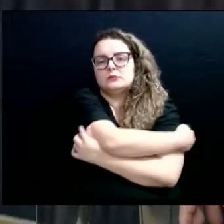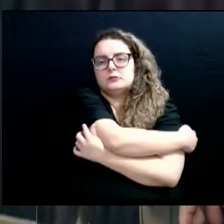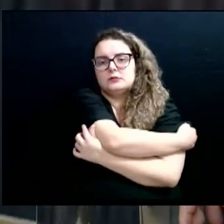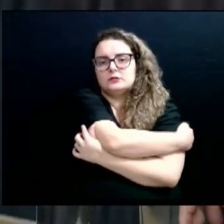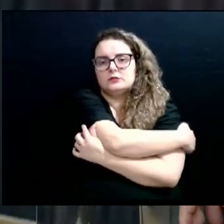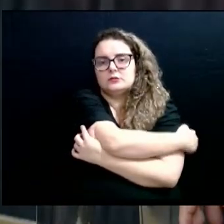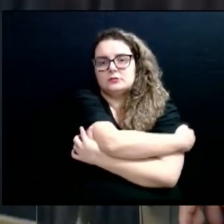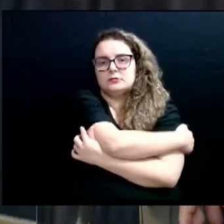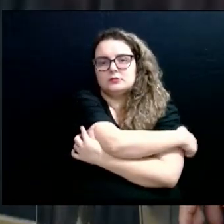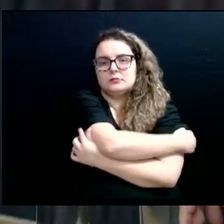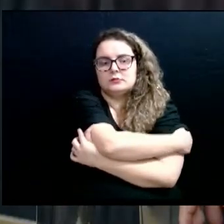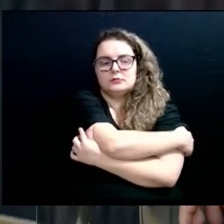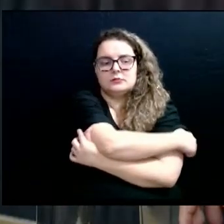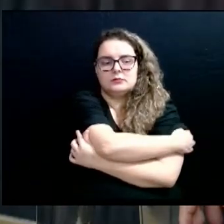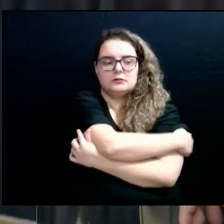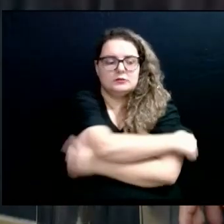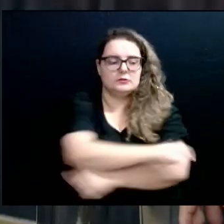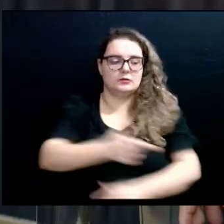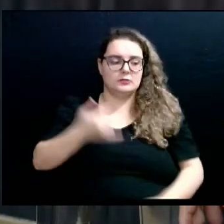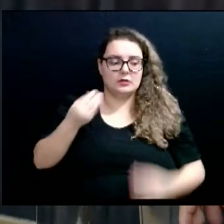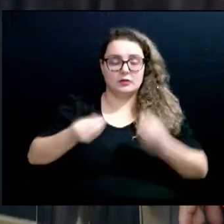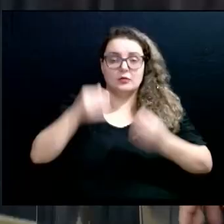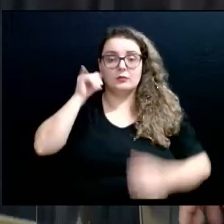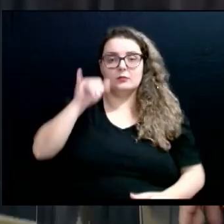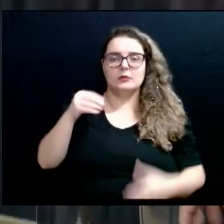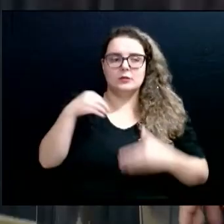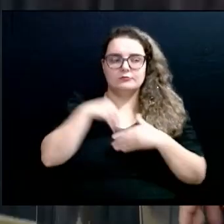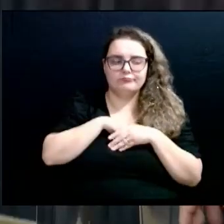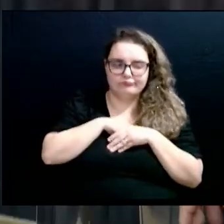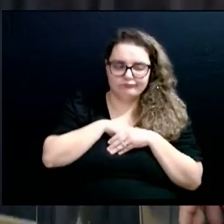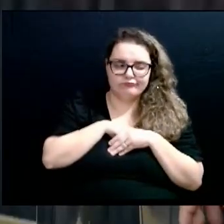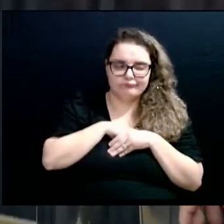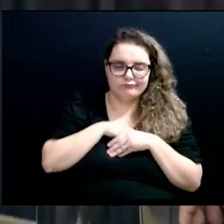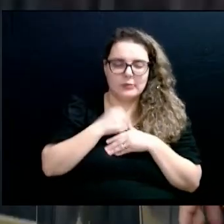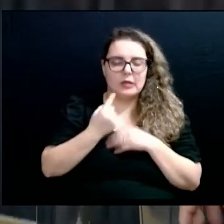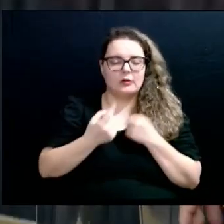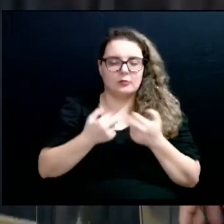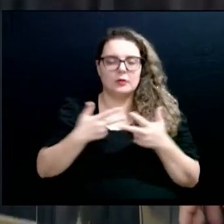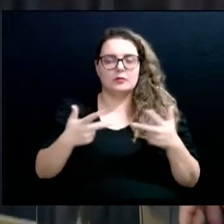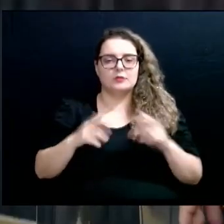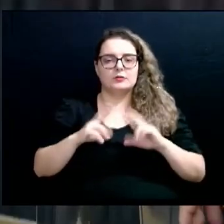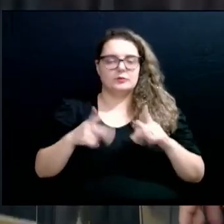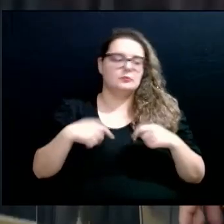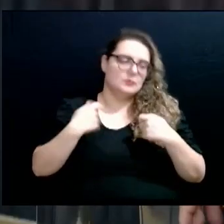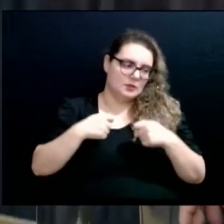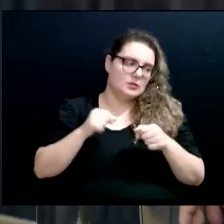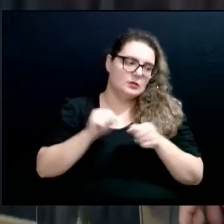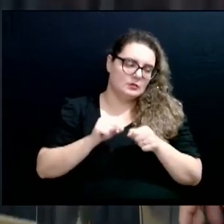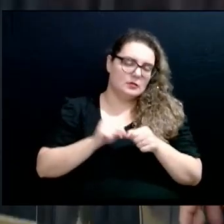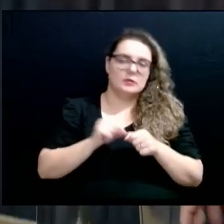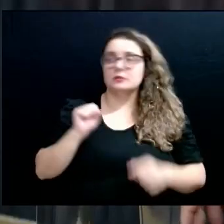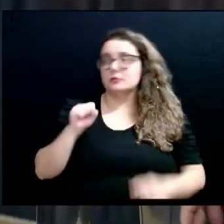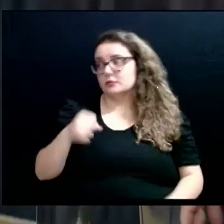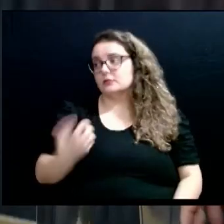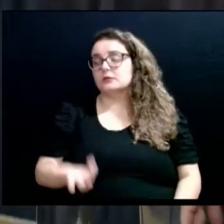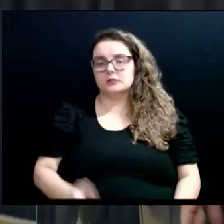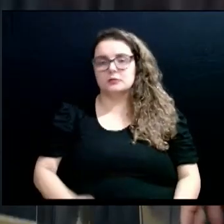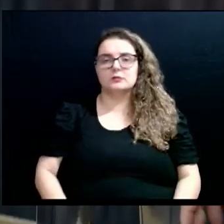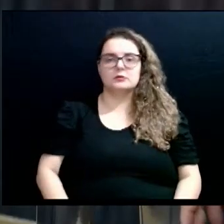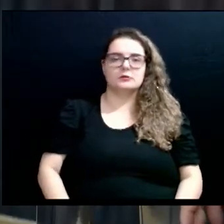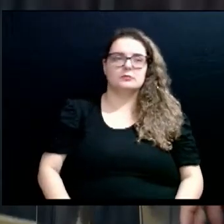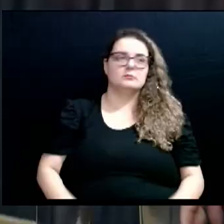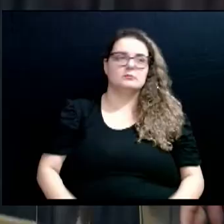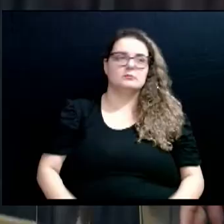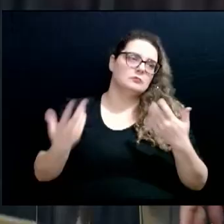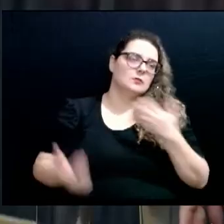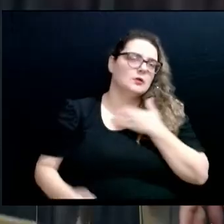fundo, acha que alguma coisa diferente a gente deveria ter feito, Sim. né? Então, desde, eu